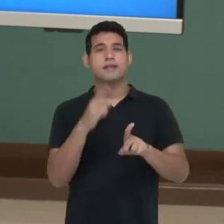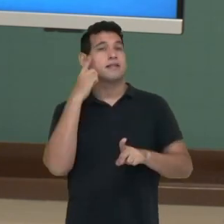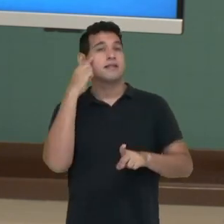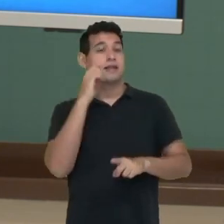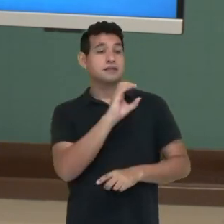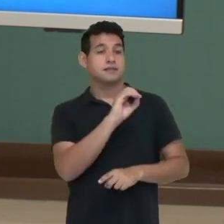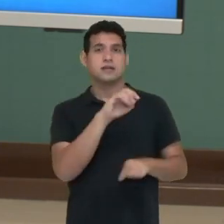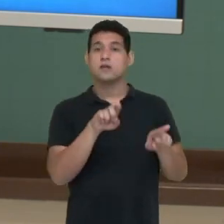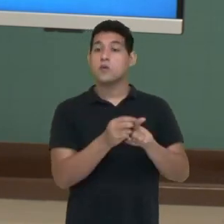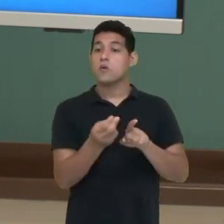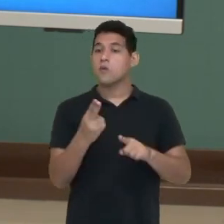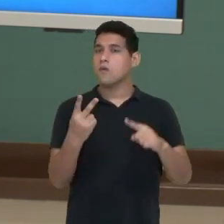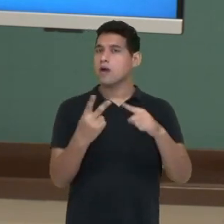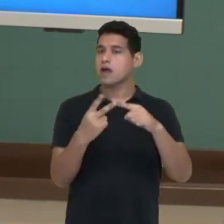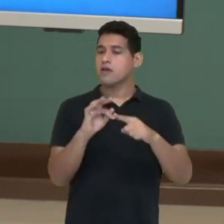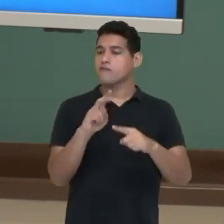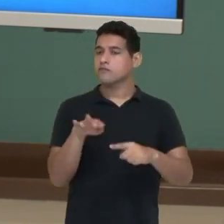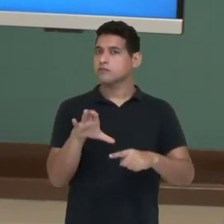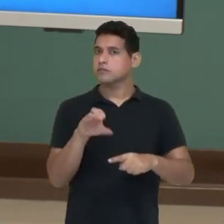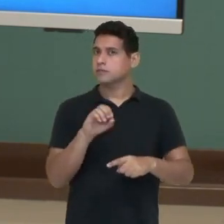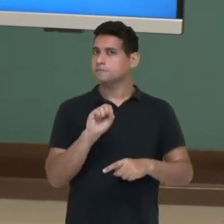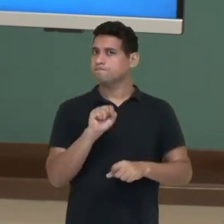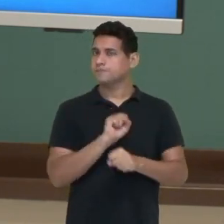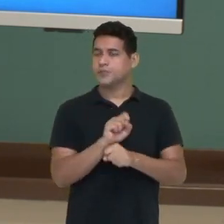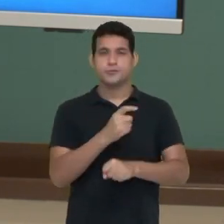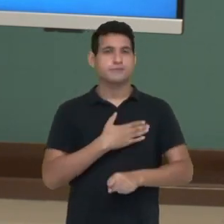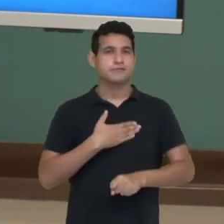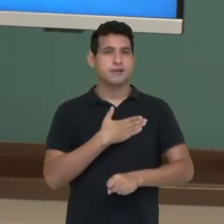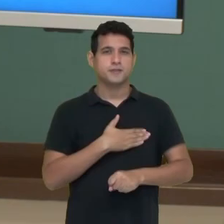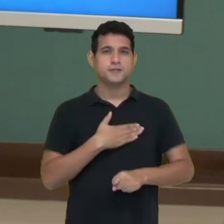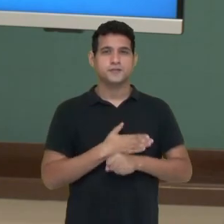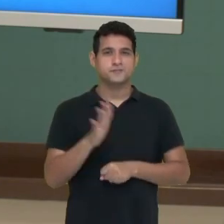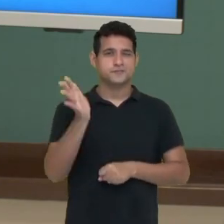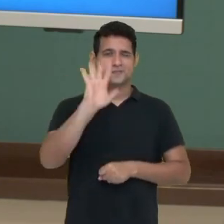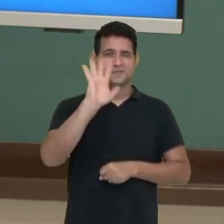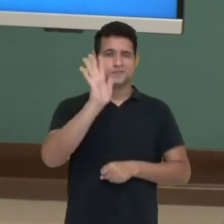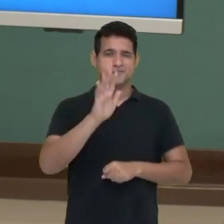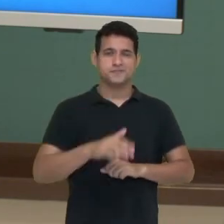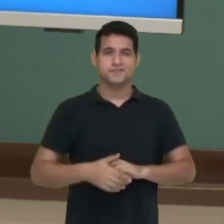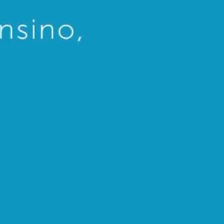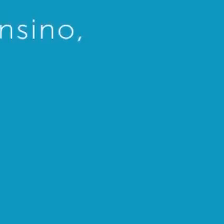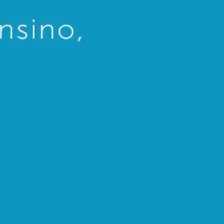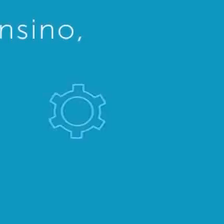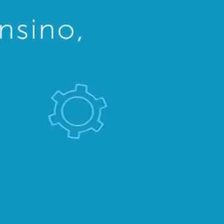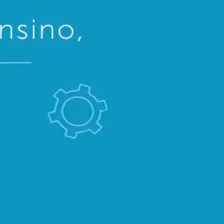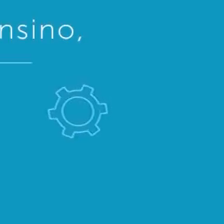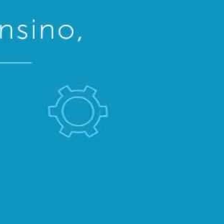zero ou raiz de função. Espero que vocês tenham gostado e até breve.